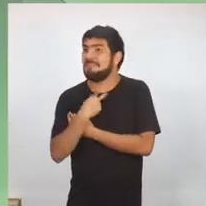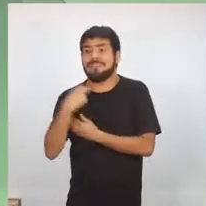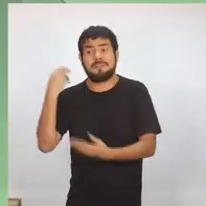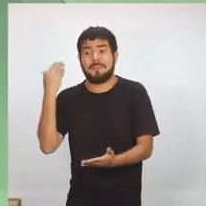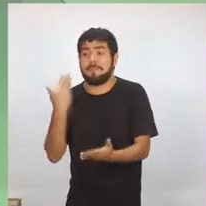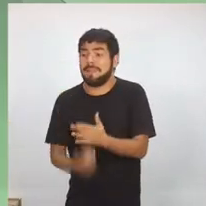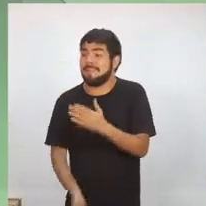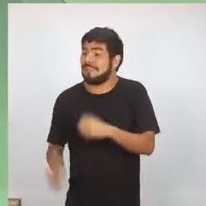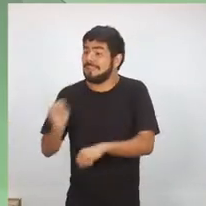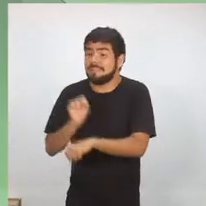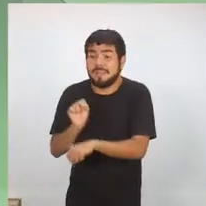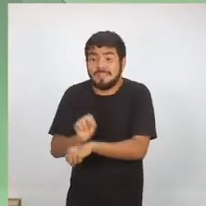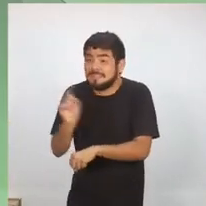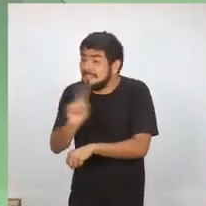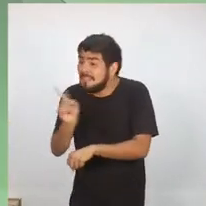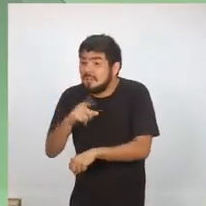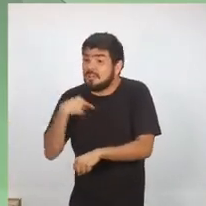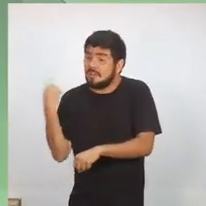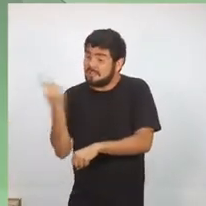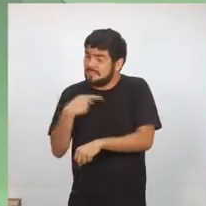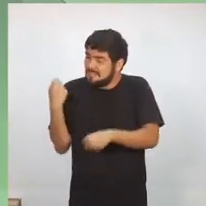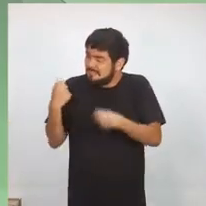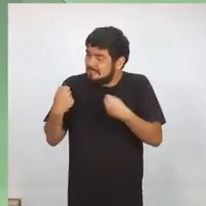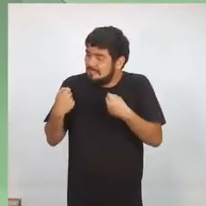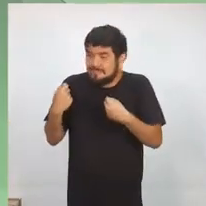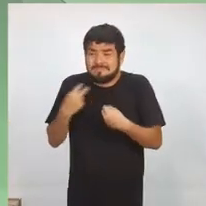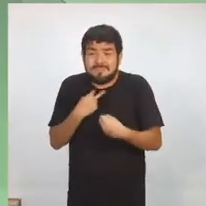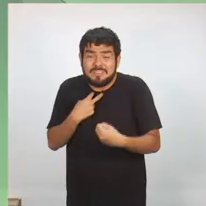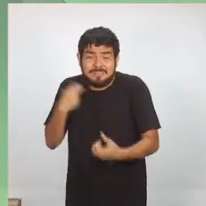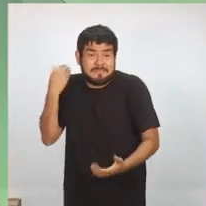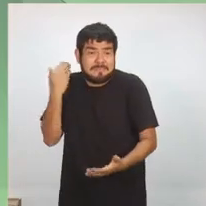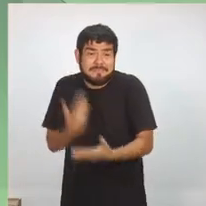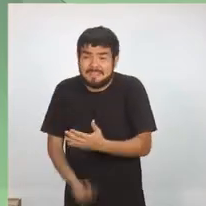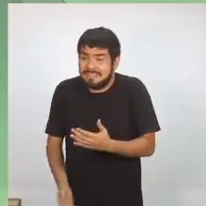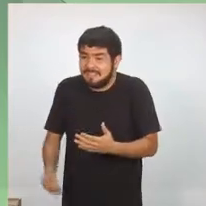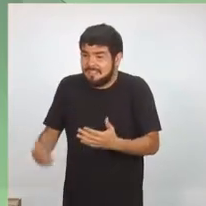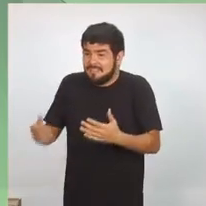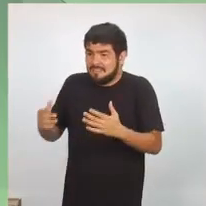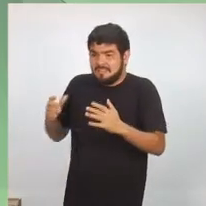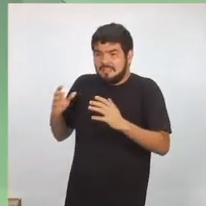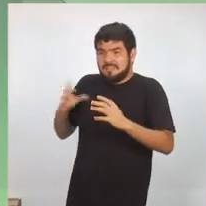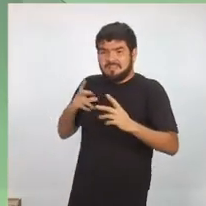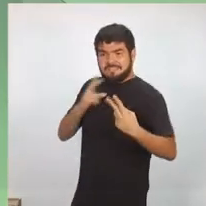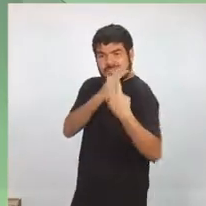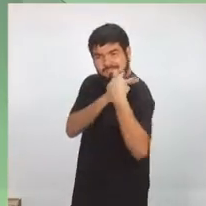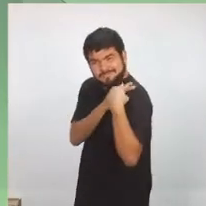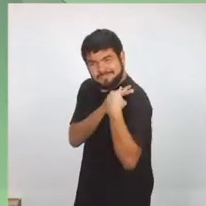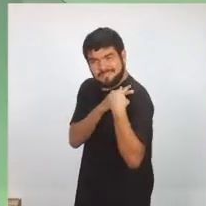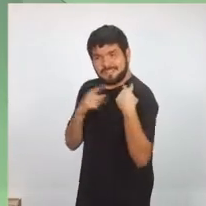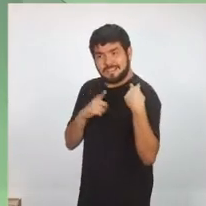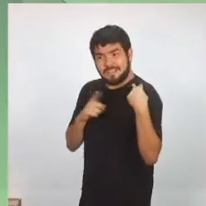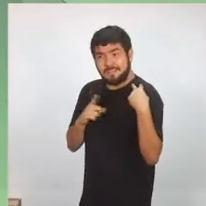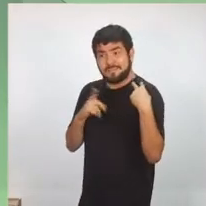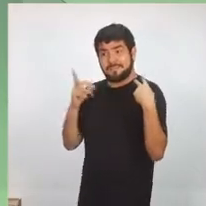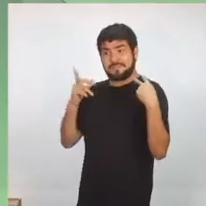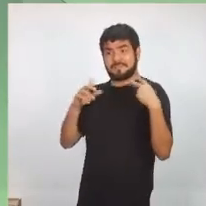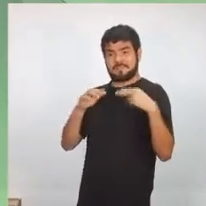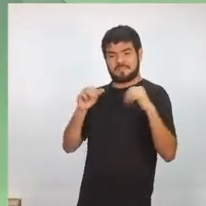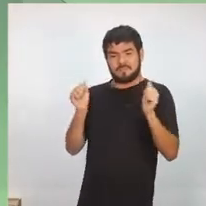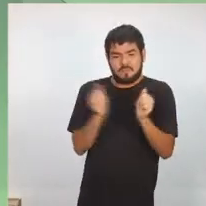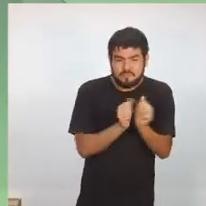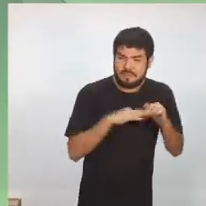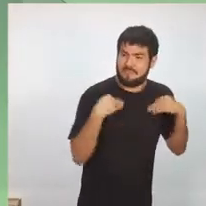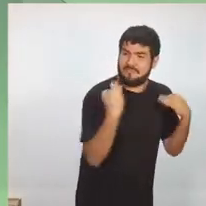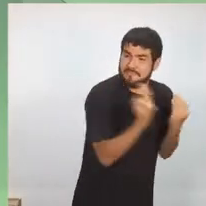a nossa esperança, mas acima de tudo, não podemos perder a nossa dignidade e a responsabilidade que temos com a nossa família e